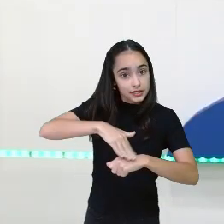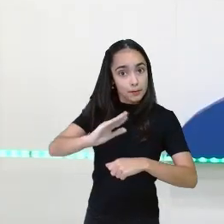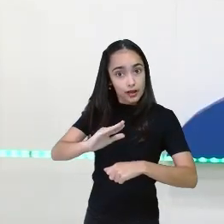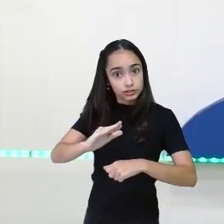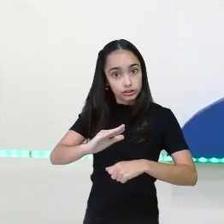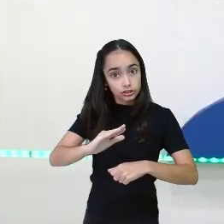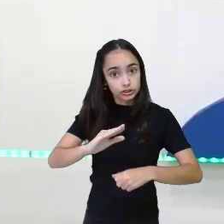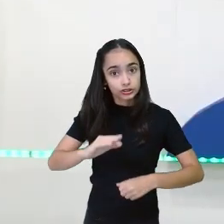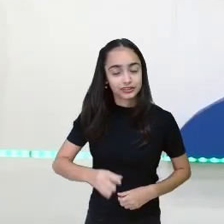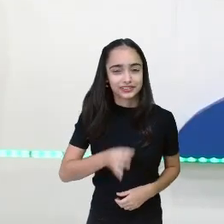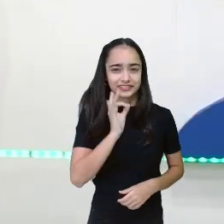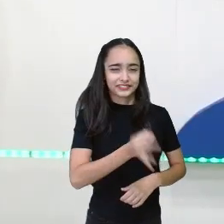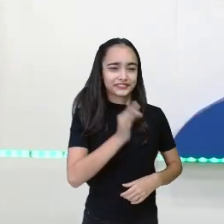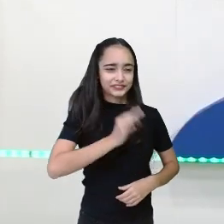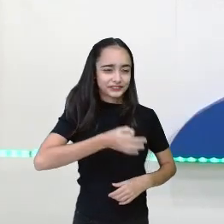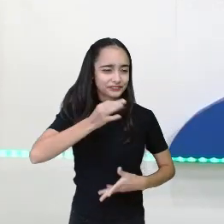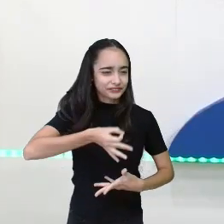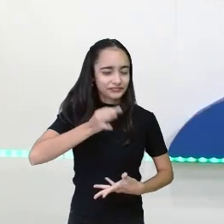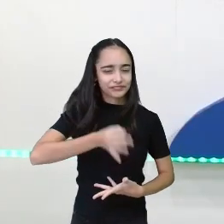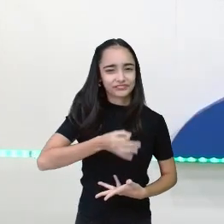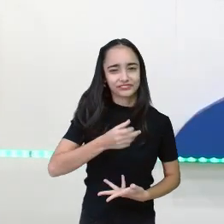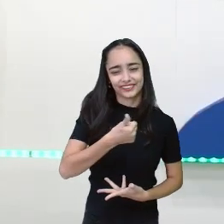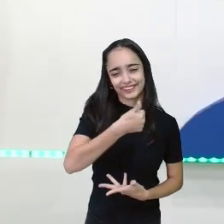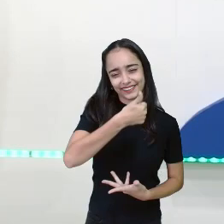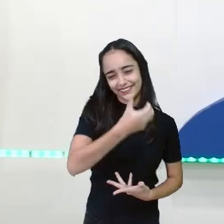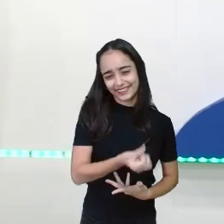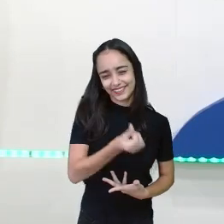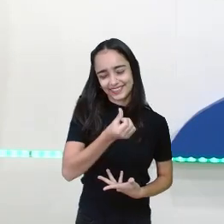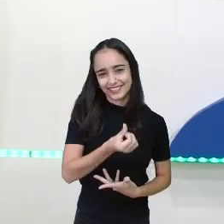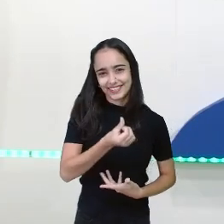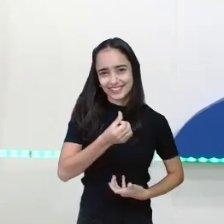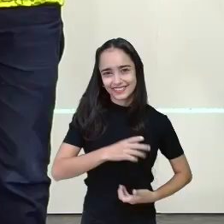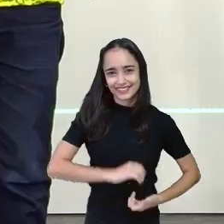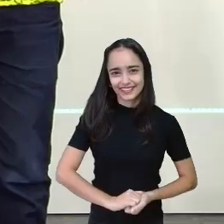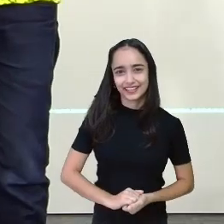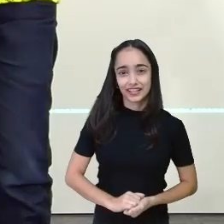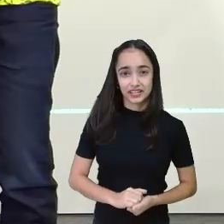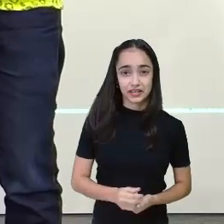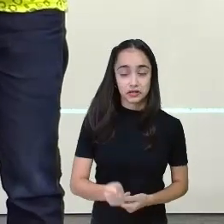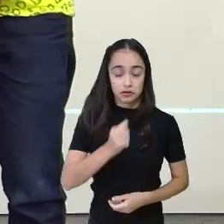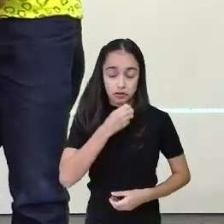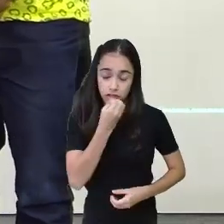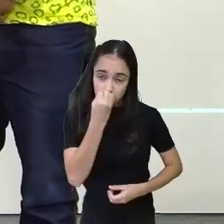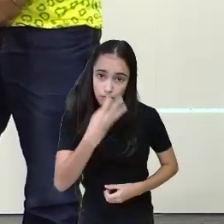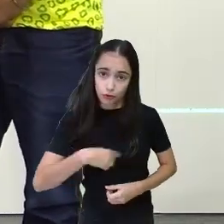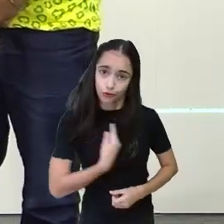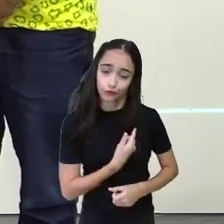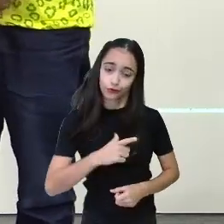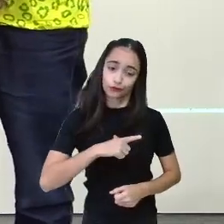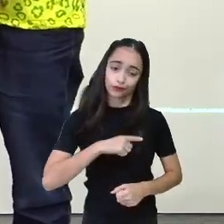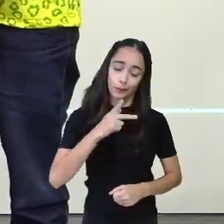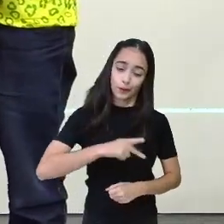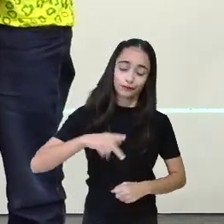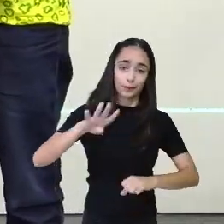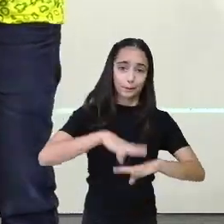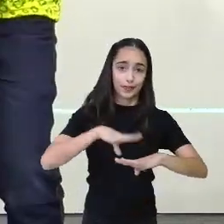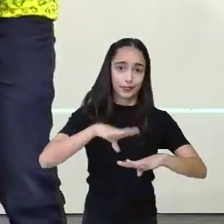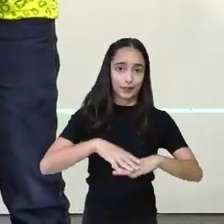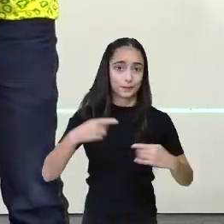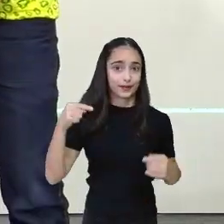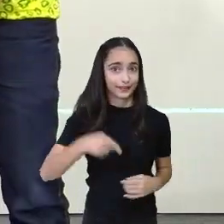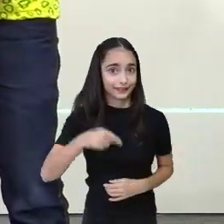16, 16. 16. Rápido, né? Faz Ainda bem arredondamento que a gente aí. tem conta aqui com a É, professora 32 para 42, 10,